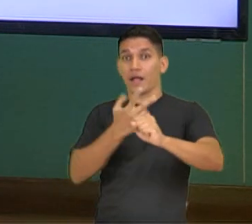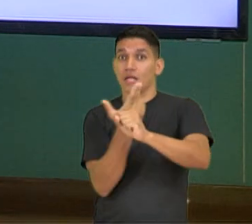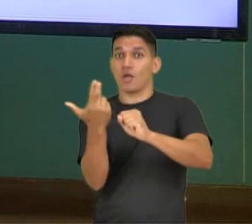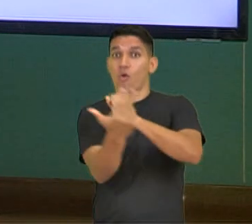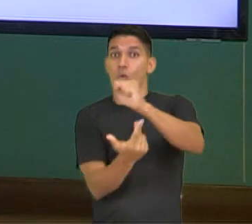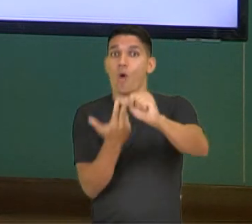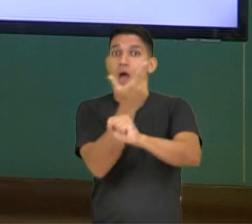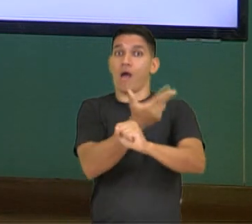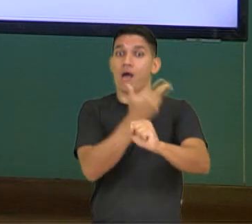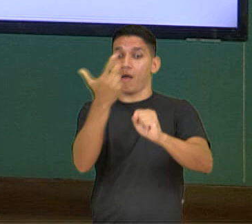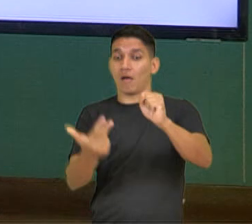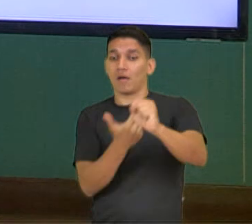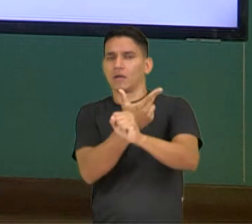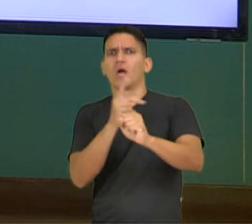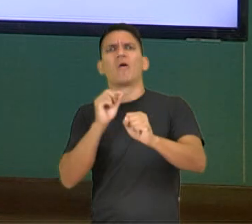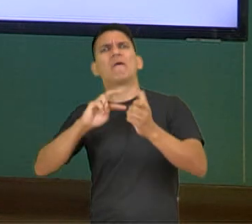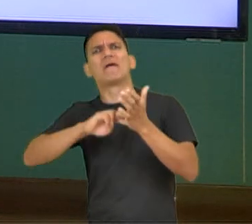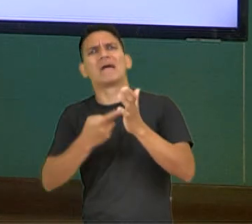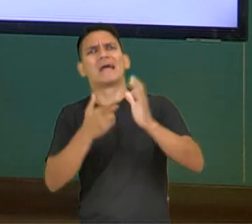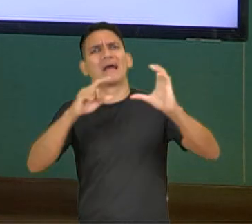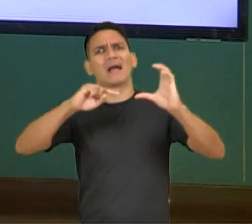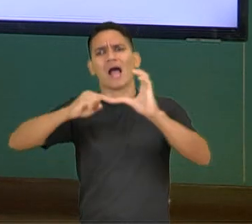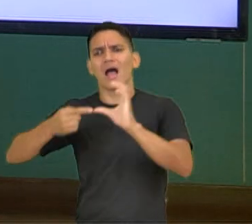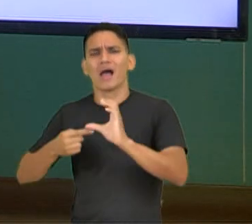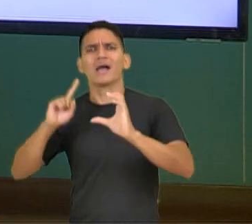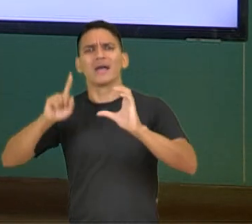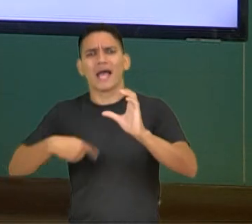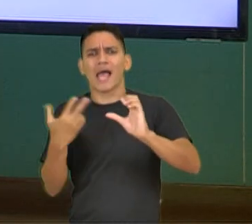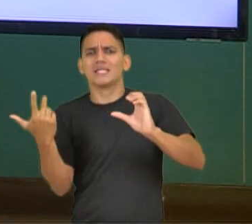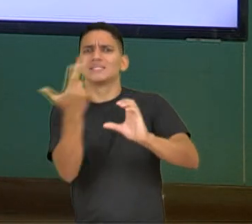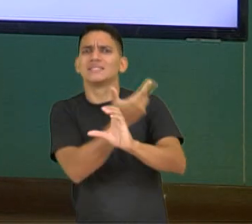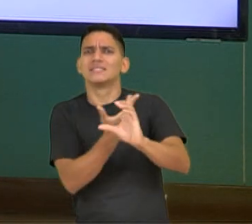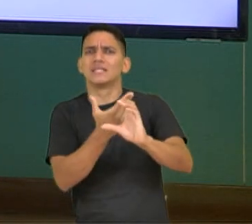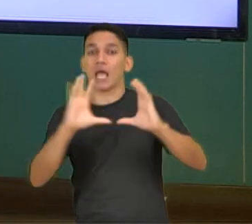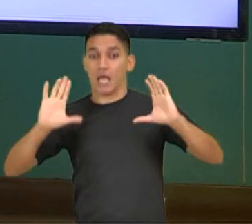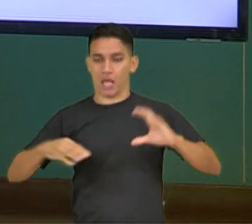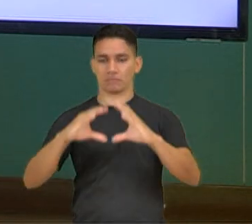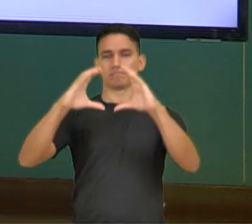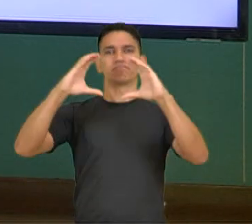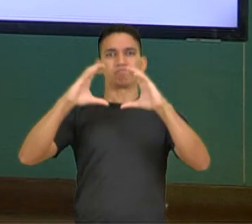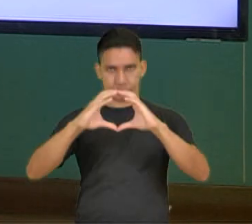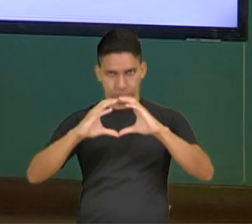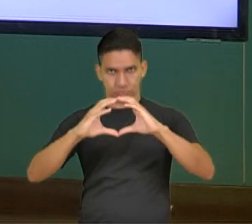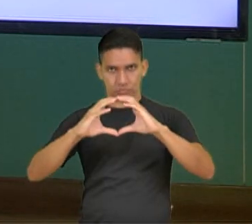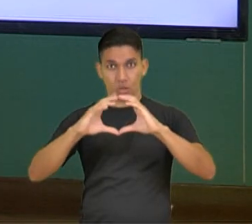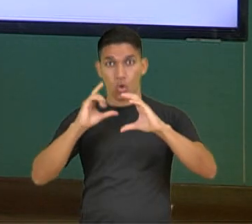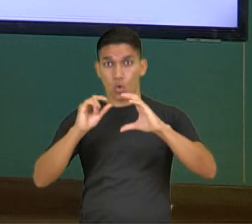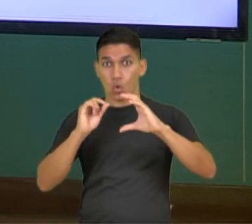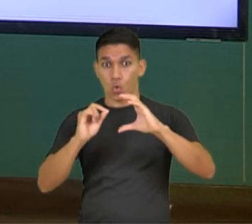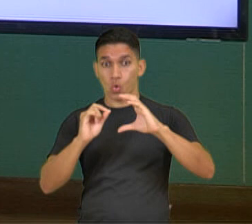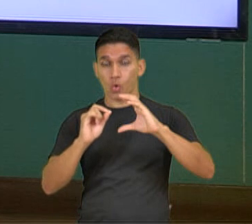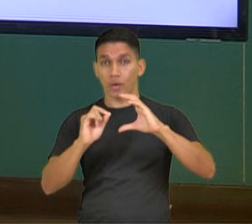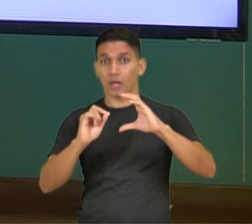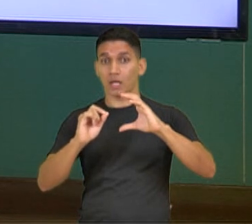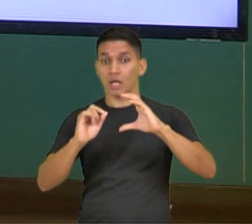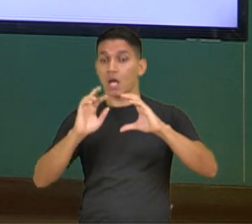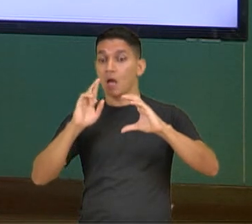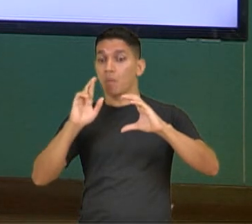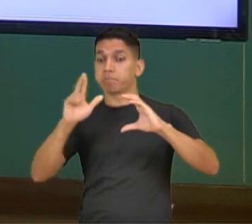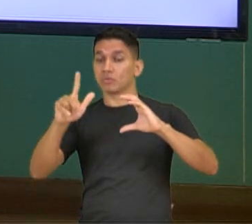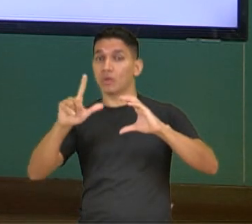homocíclica. O que é uma cadeia homocíclica? É uma cadeia fechada que não possui